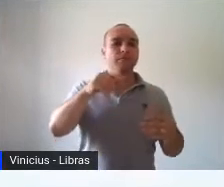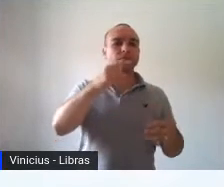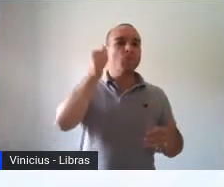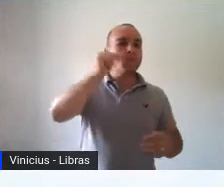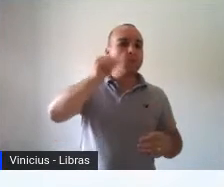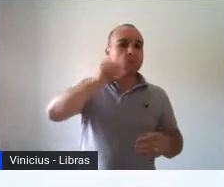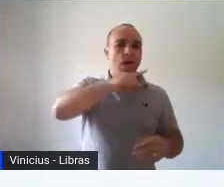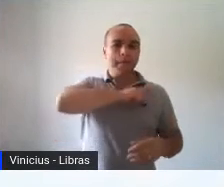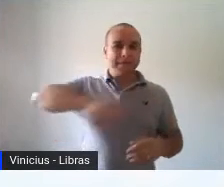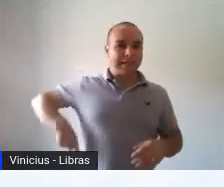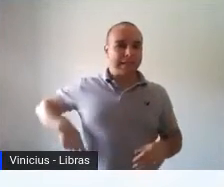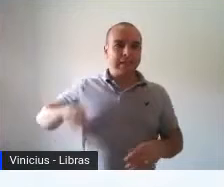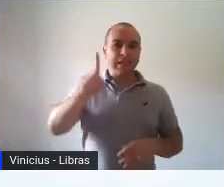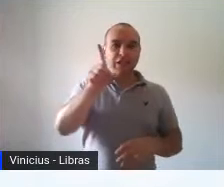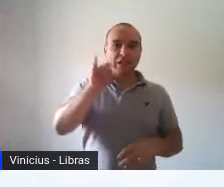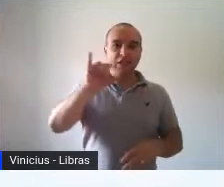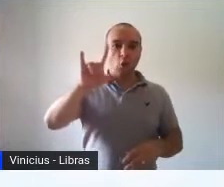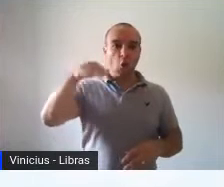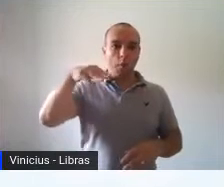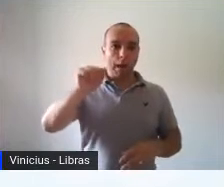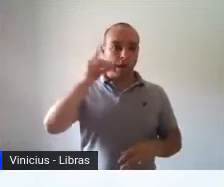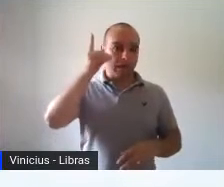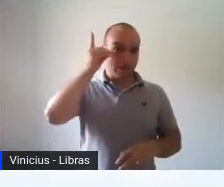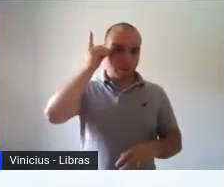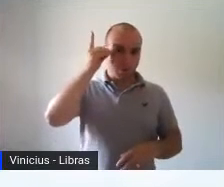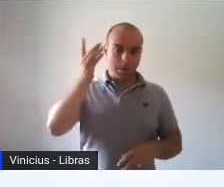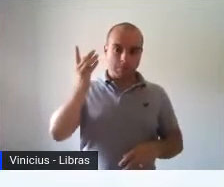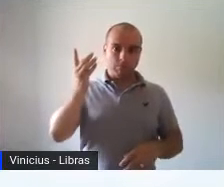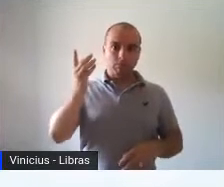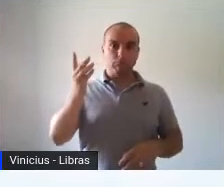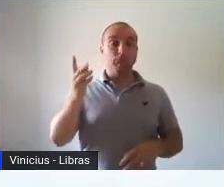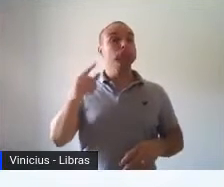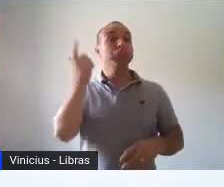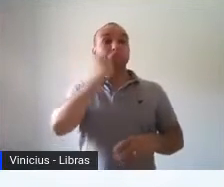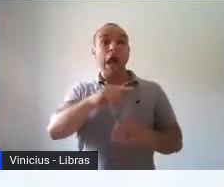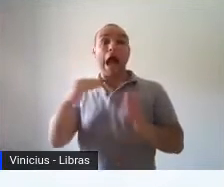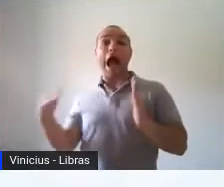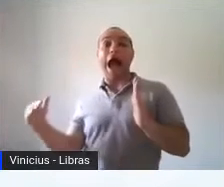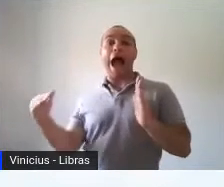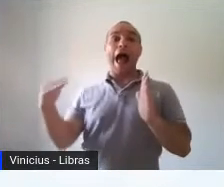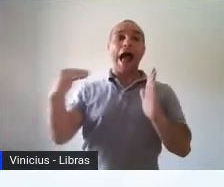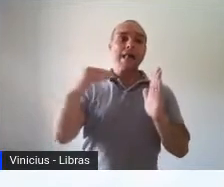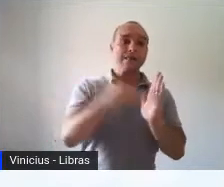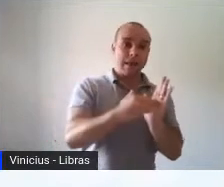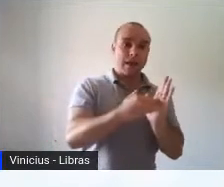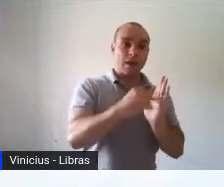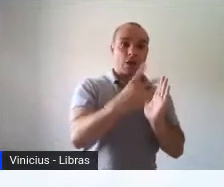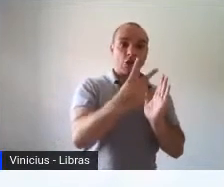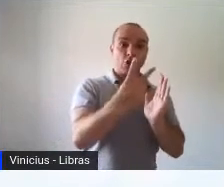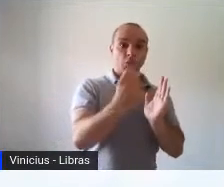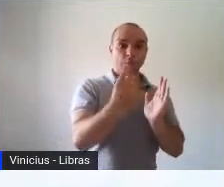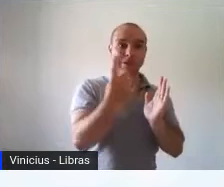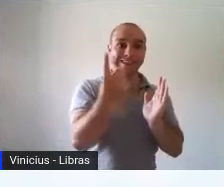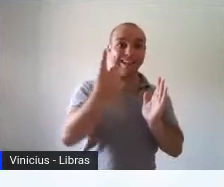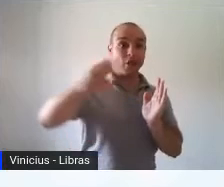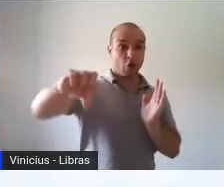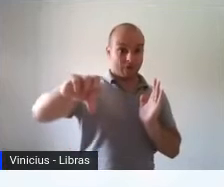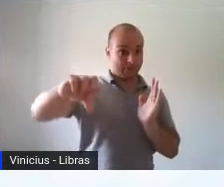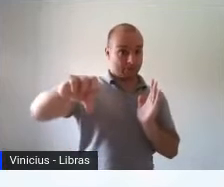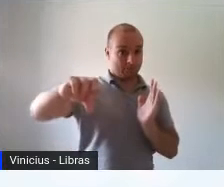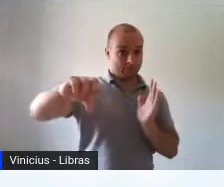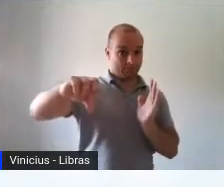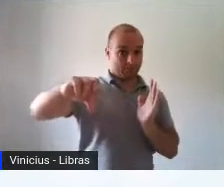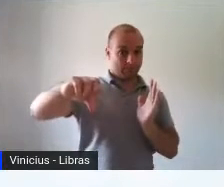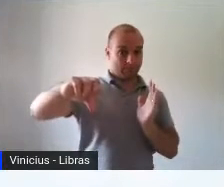até 2019, né? E o governo, né, que já era o governo Temer, na verdade, 2019 já